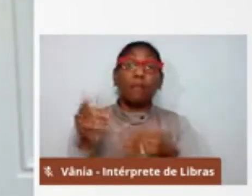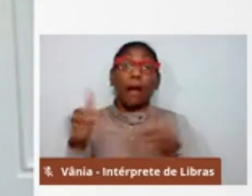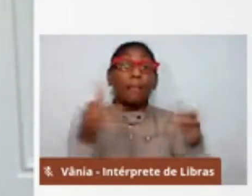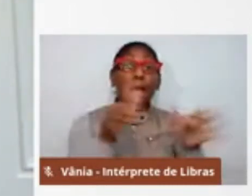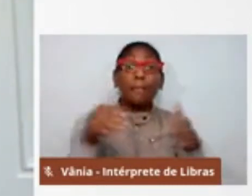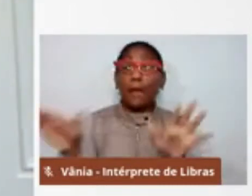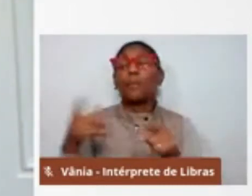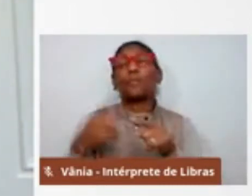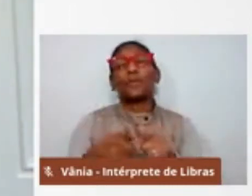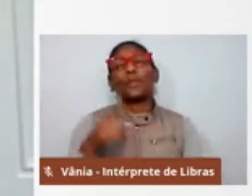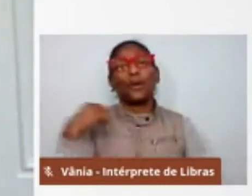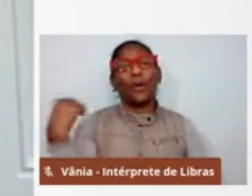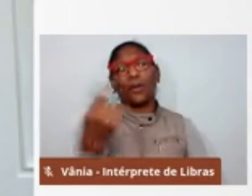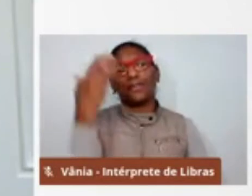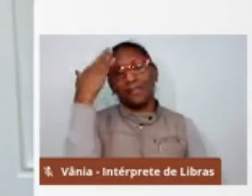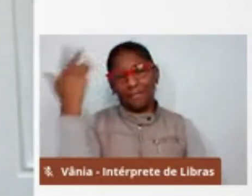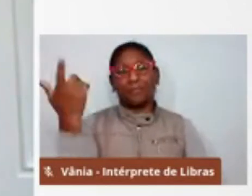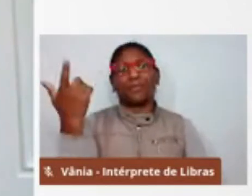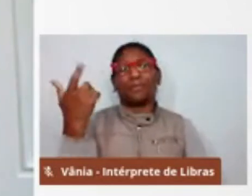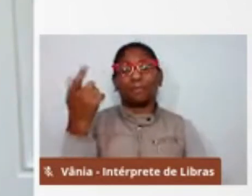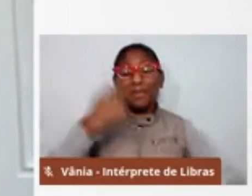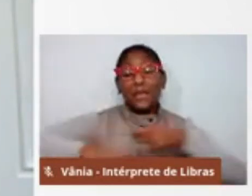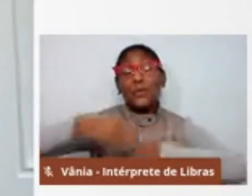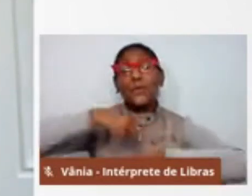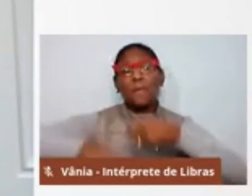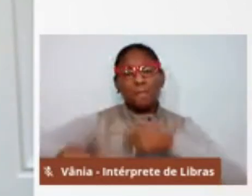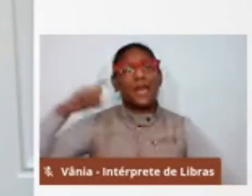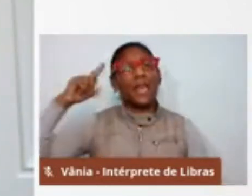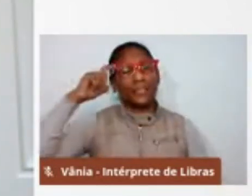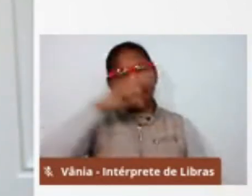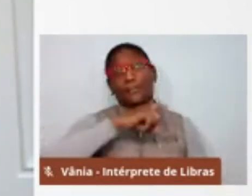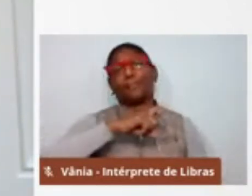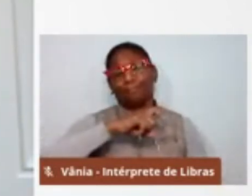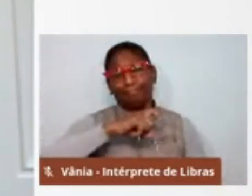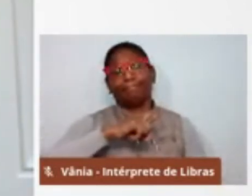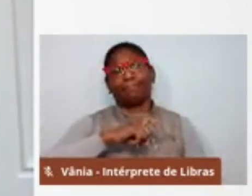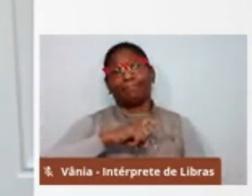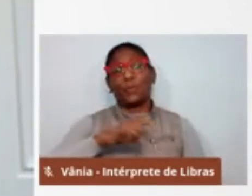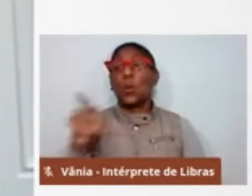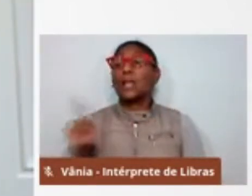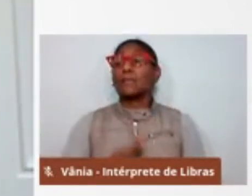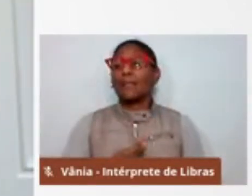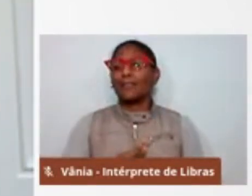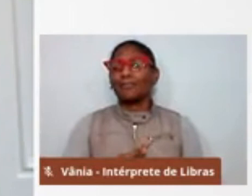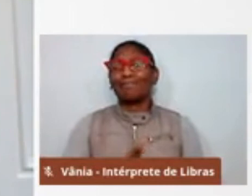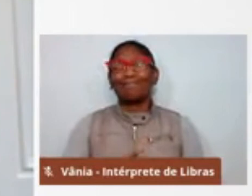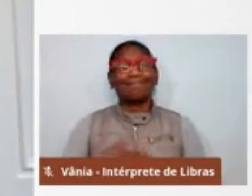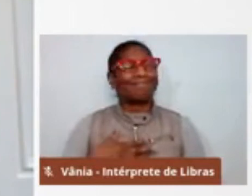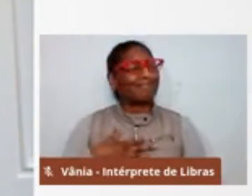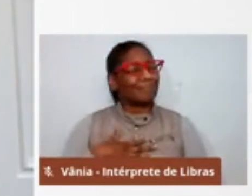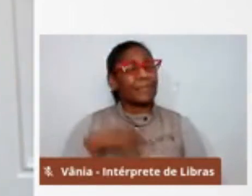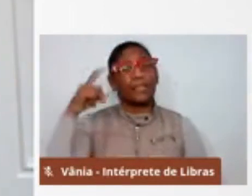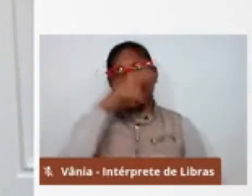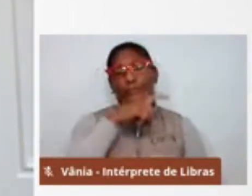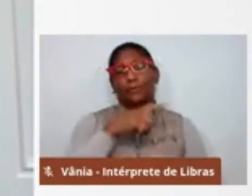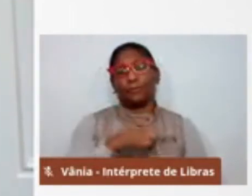que há um preço econômico, um efeito colateral econômico que não temos nenhum prazer em assistir no nosso Estado.